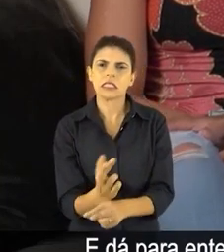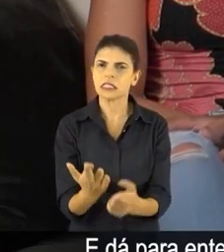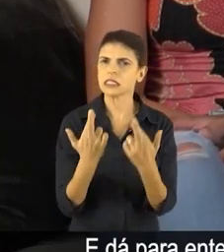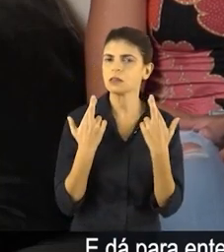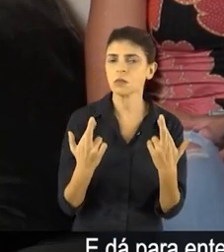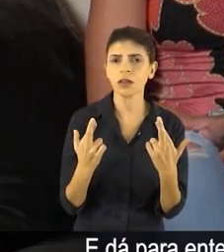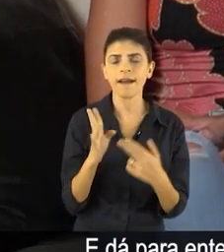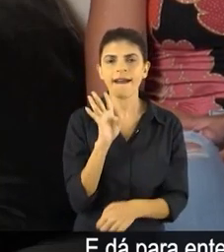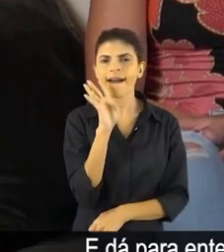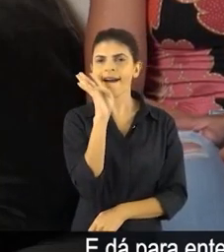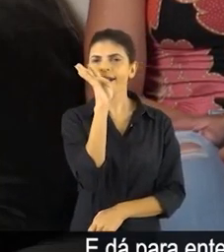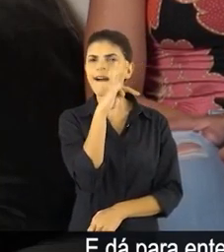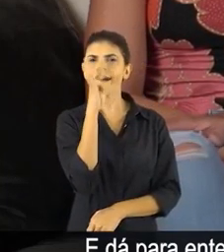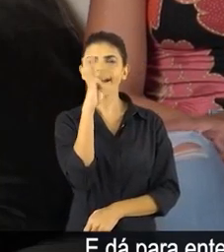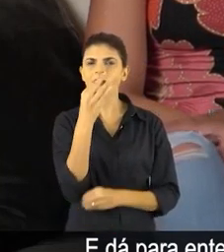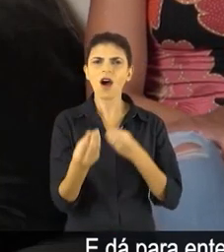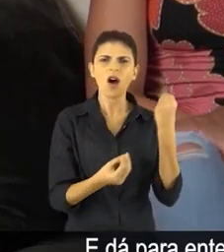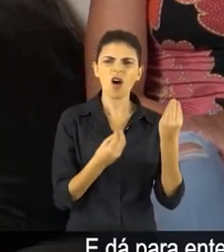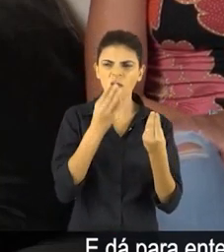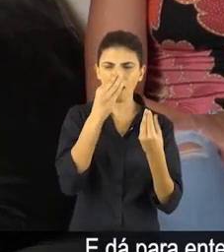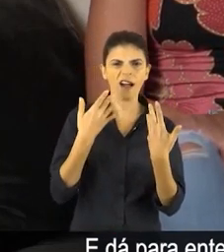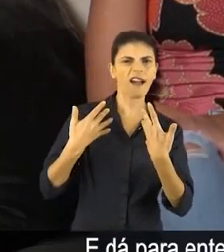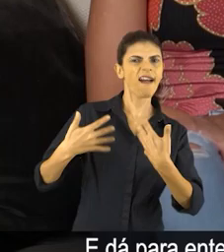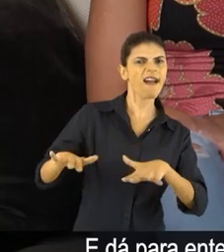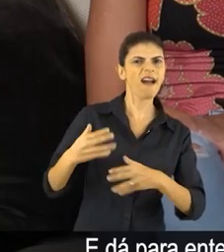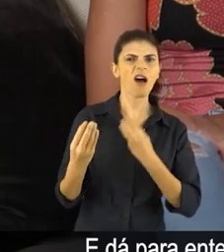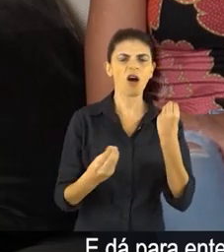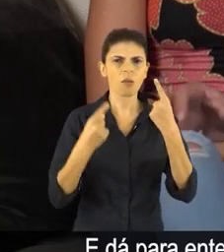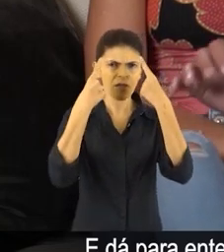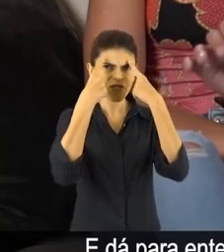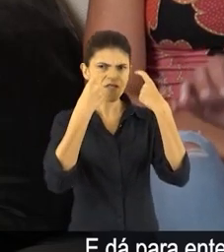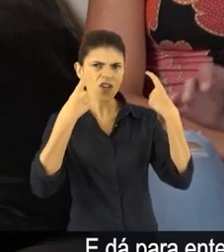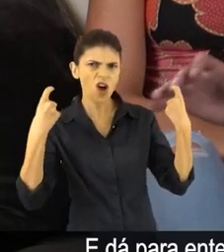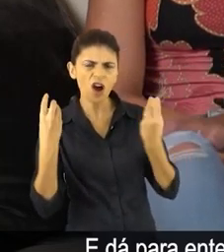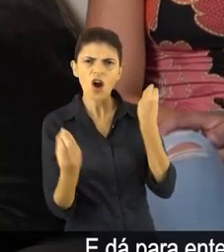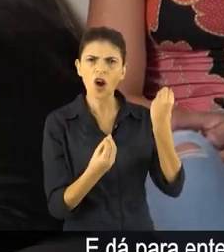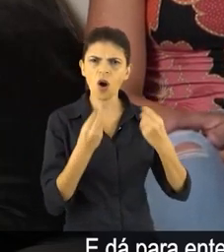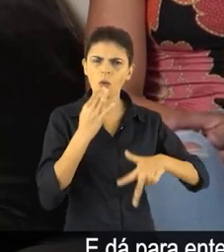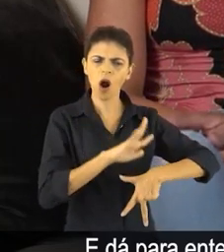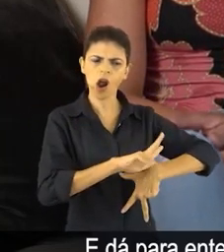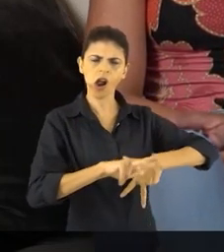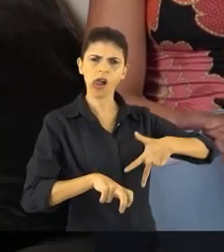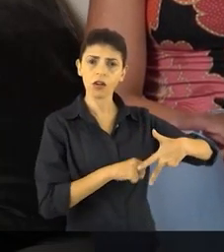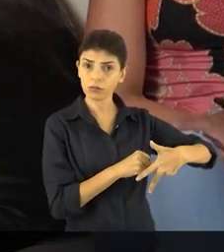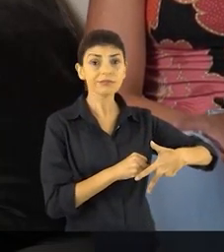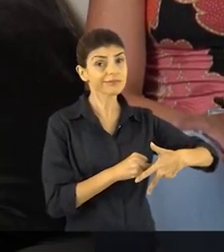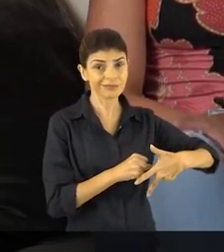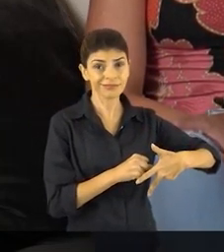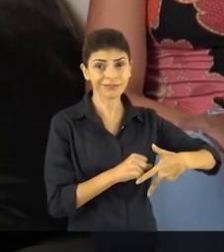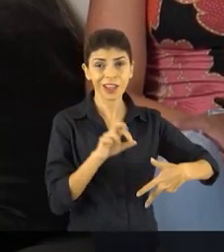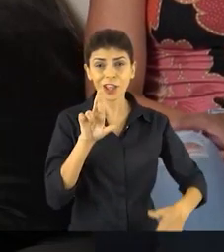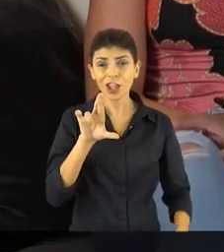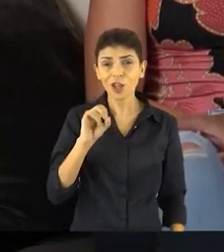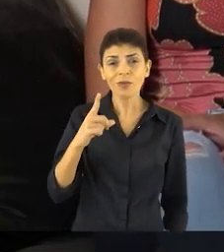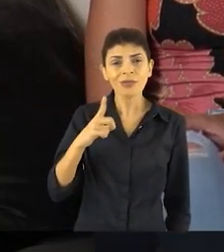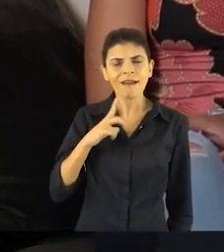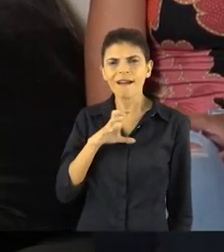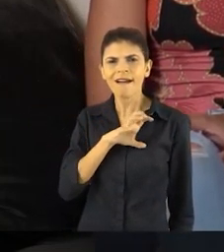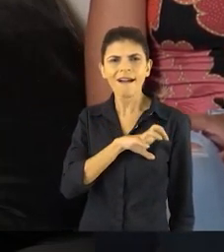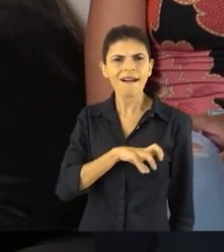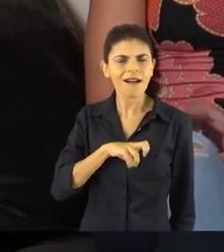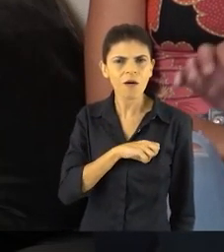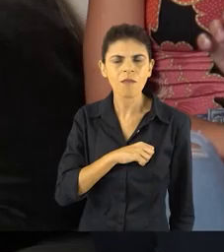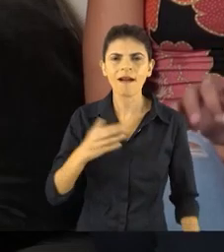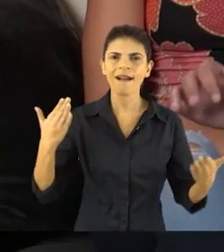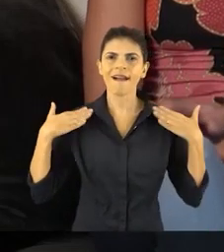que resistimos a tanto descaso, tanta violência e tanta corrupção. É porque o Rio inspira amor e